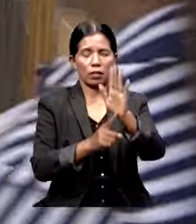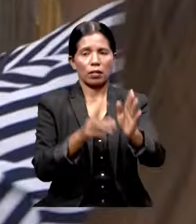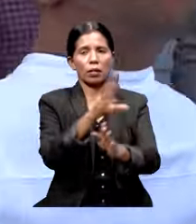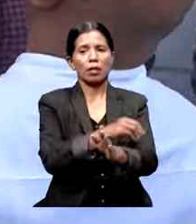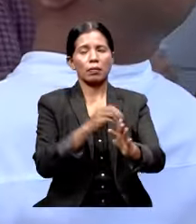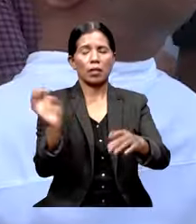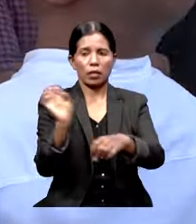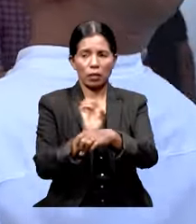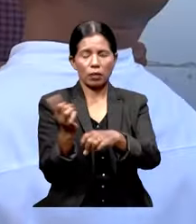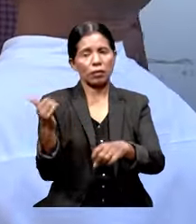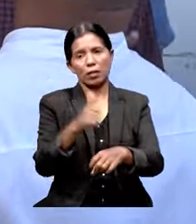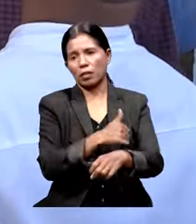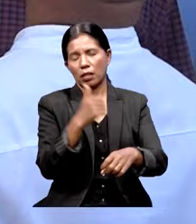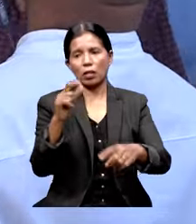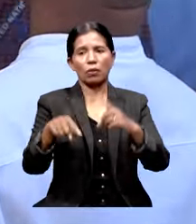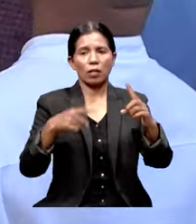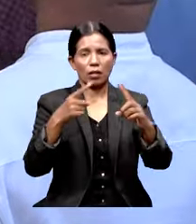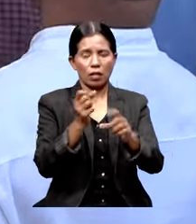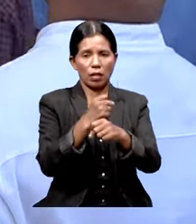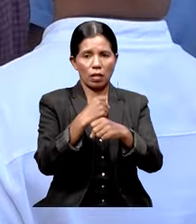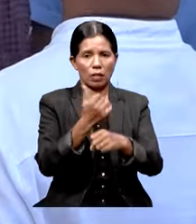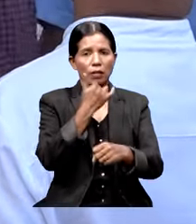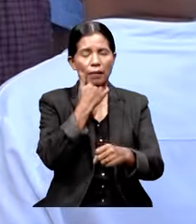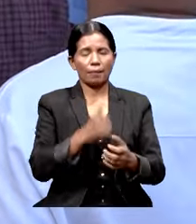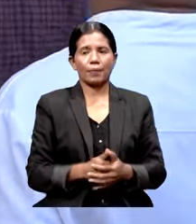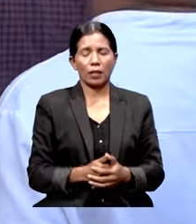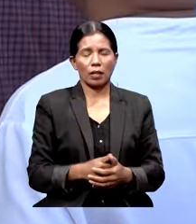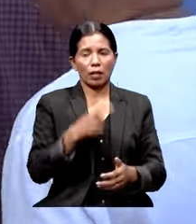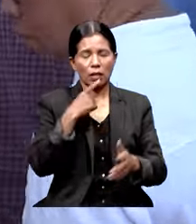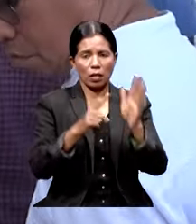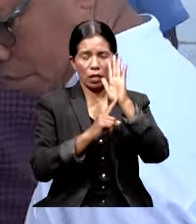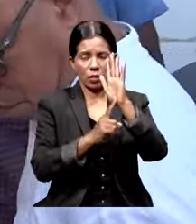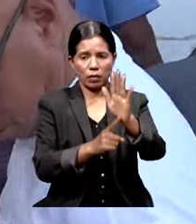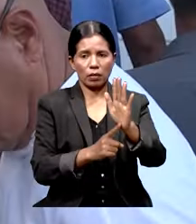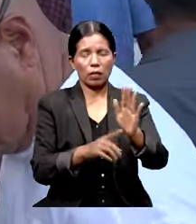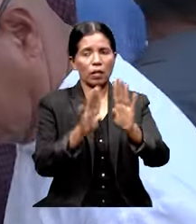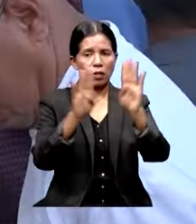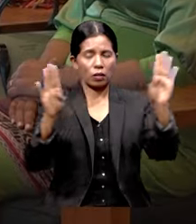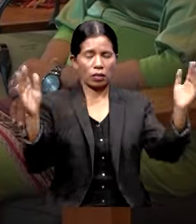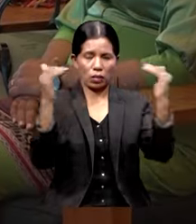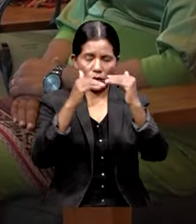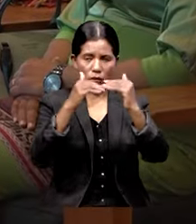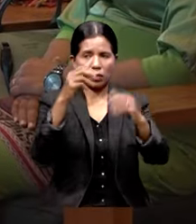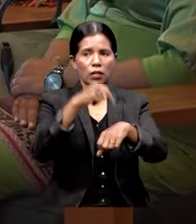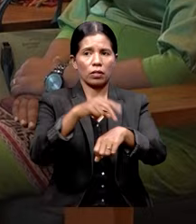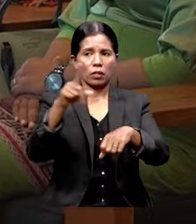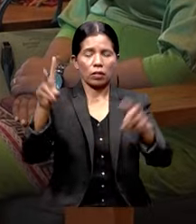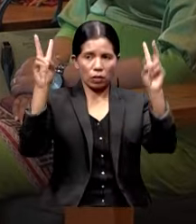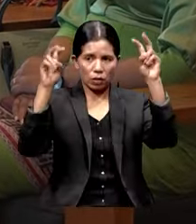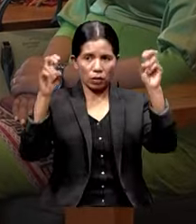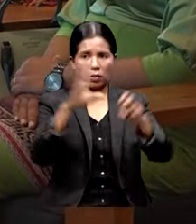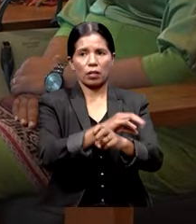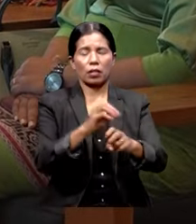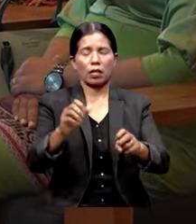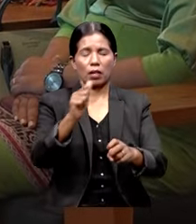operador economia sira seluk, ba inhira comete fraude. Odete viega sato questão ne ha foi na abertura seminário internacional o tema papel